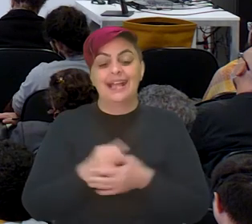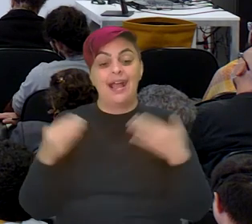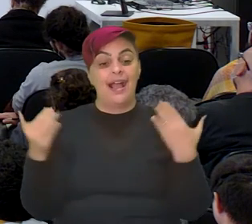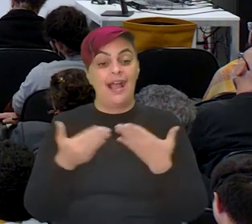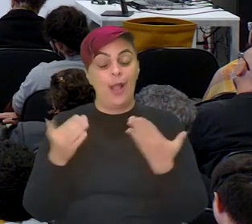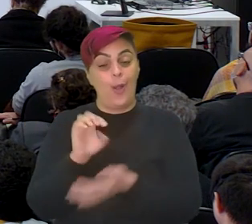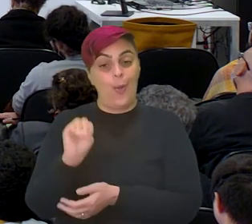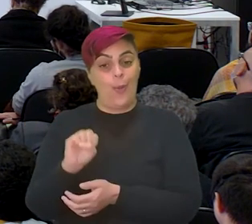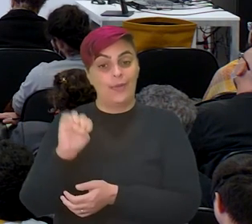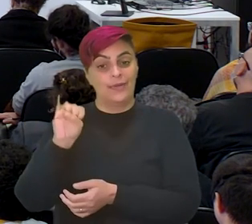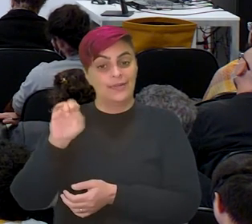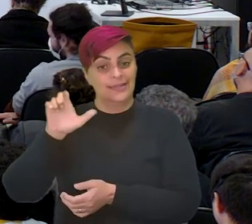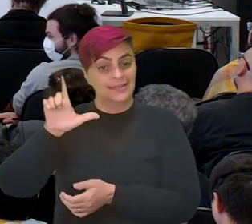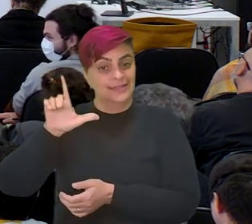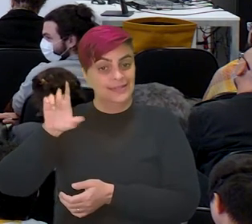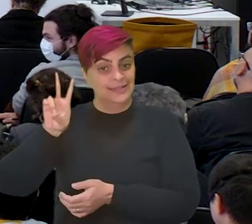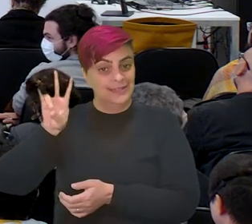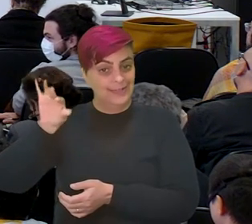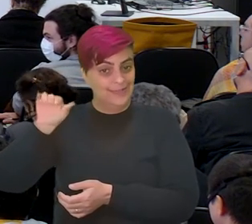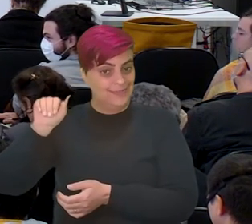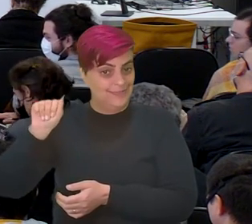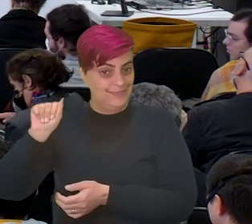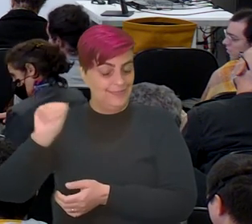Obrigada, Marisa. Vou passar a palavra para a Silvia Caiubi.